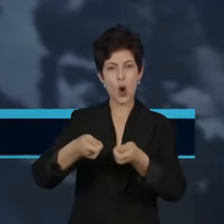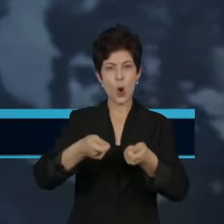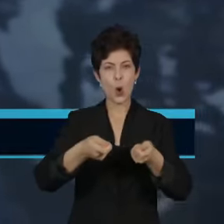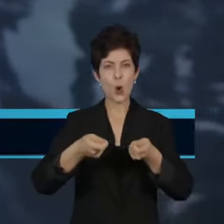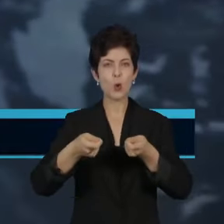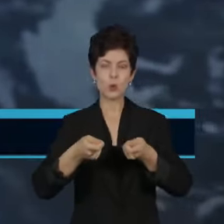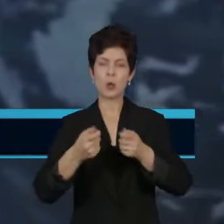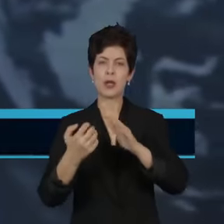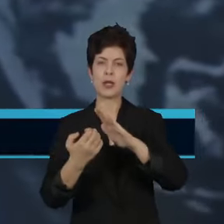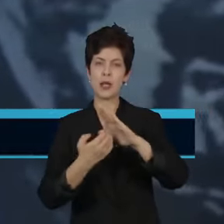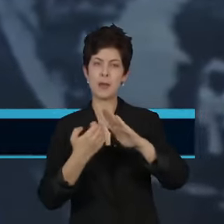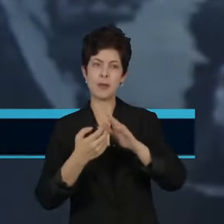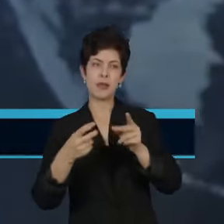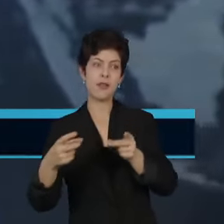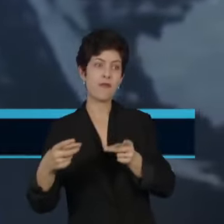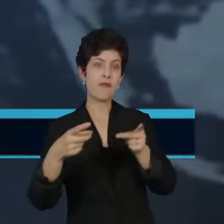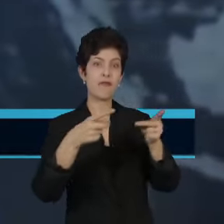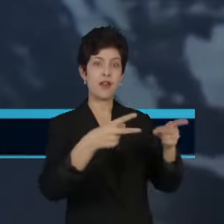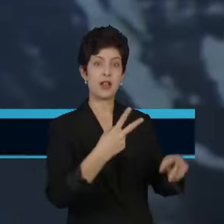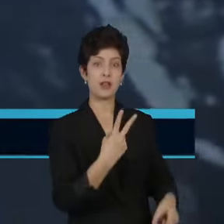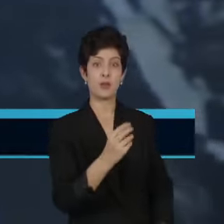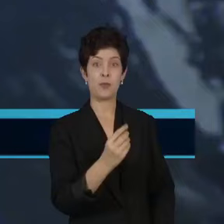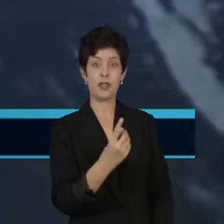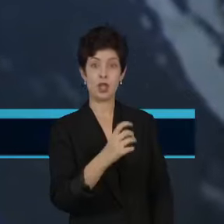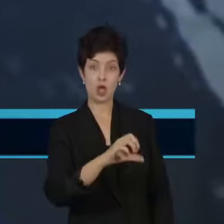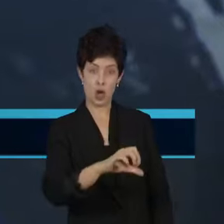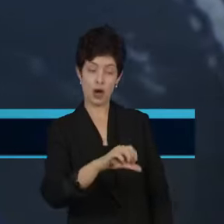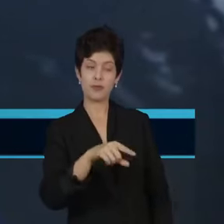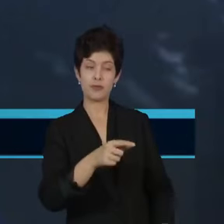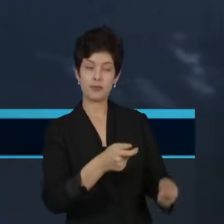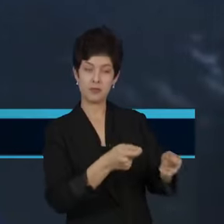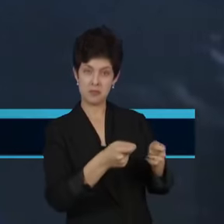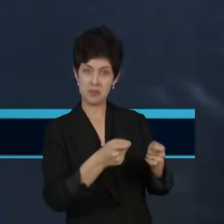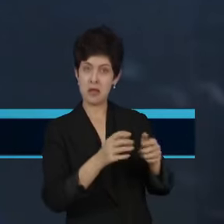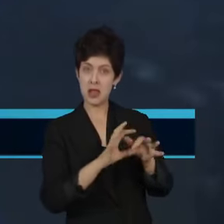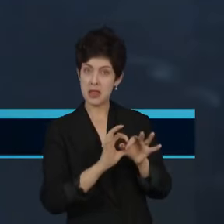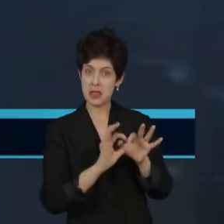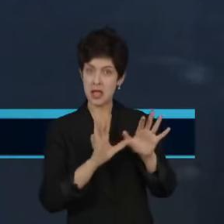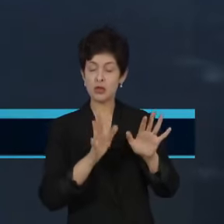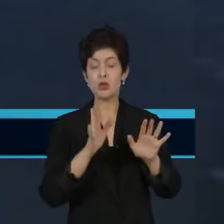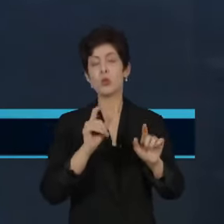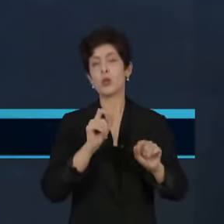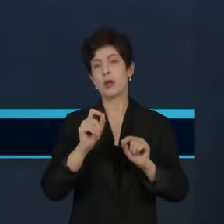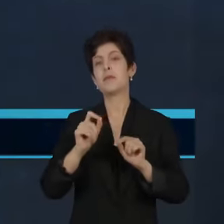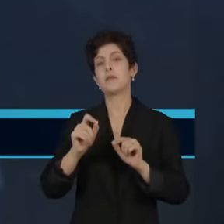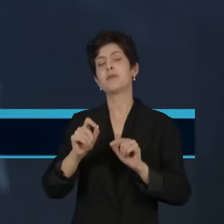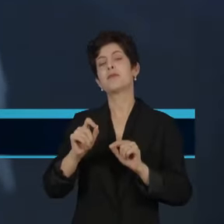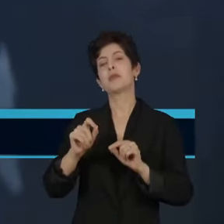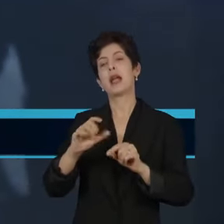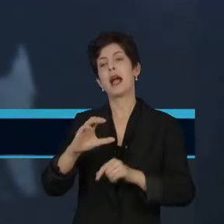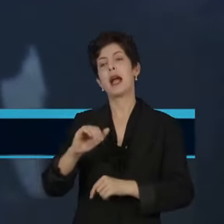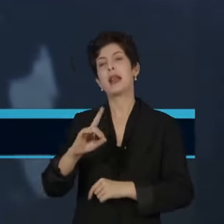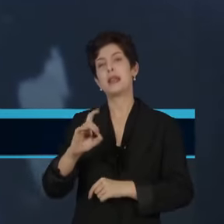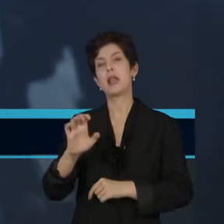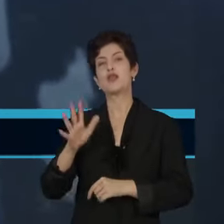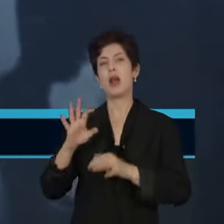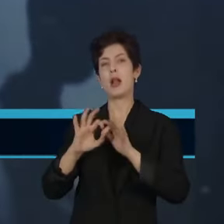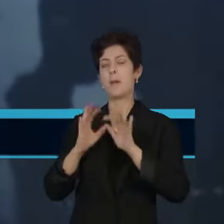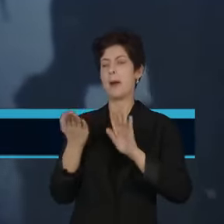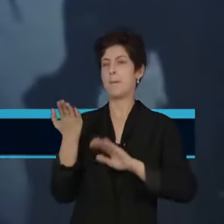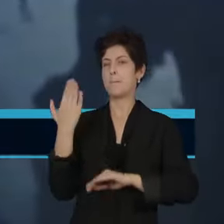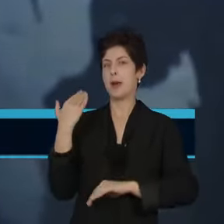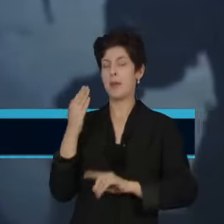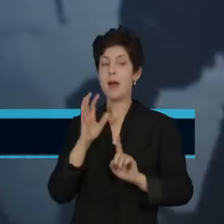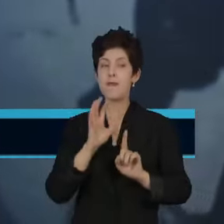refinarias que foram colocadas à venda em 2019. A decisão, que já teve o aval da Superintendência do Cade, irá refletir